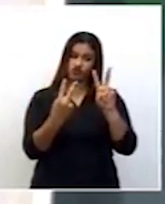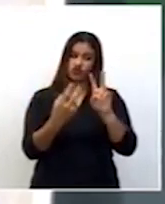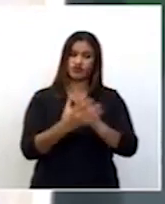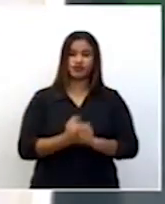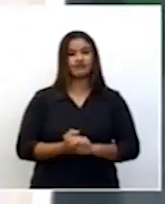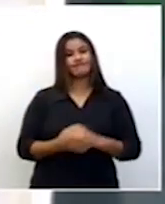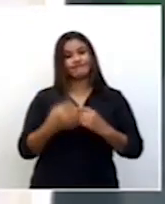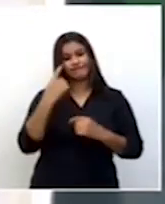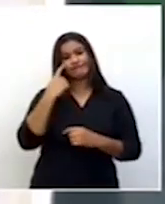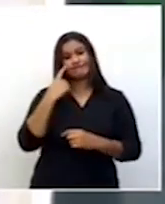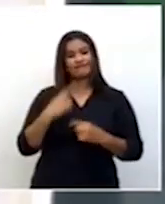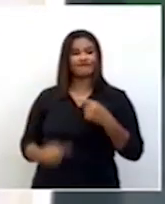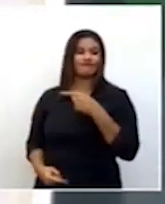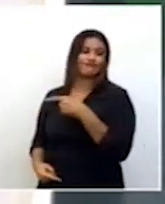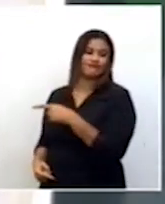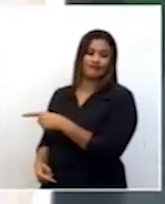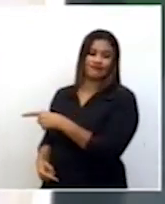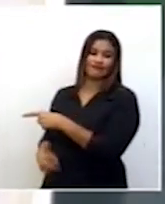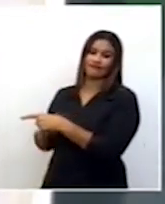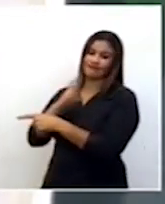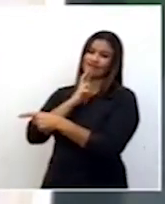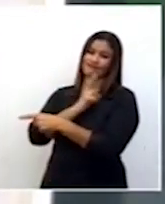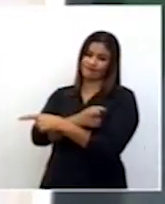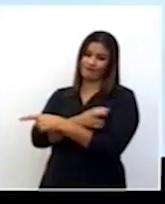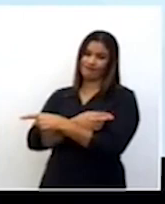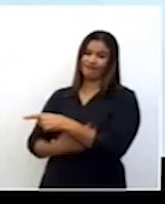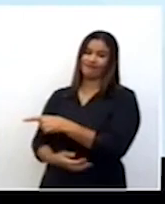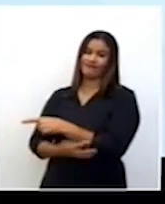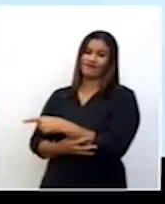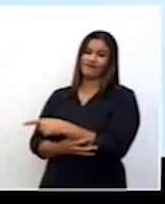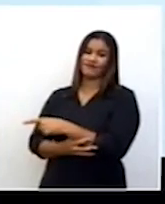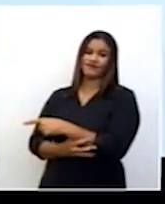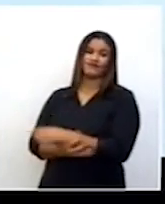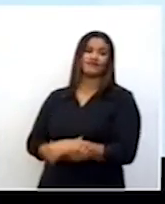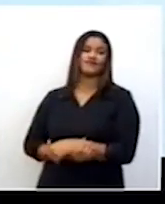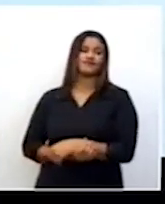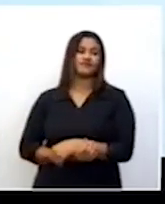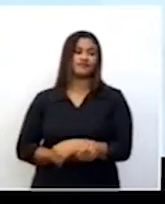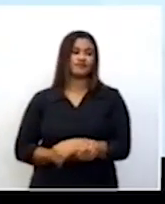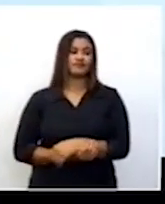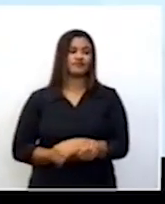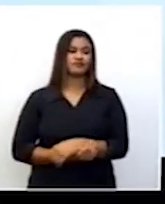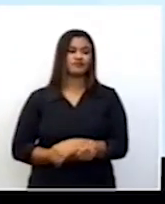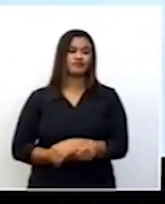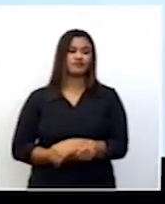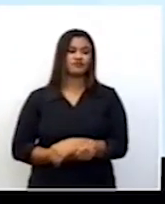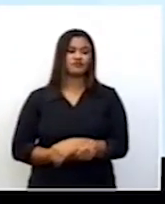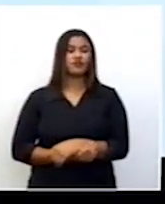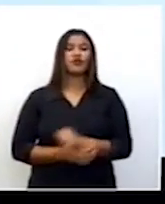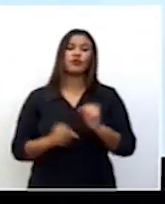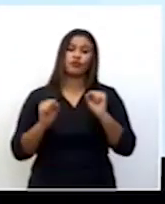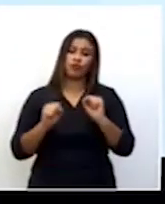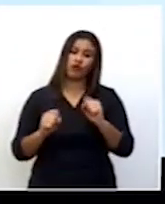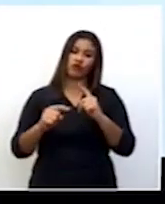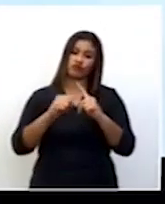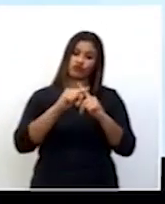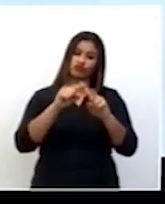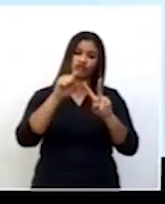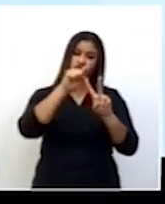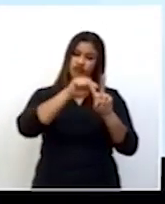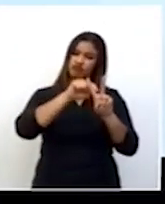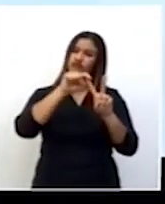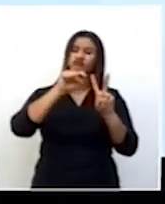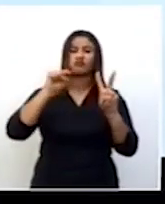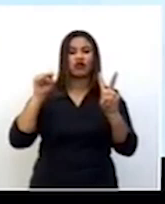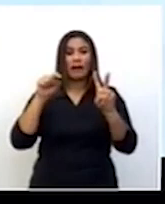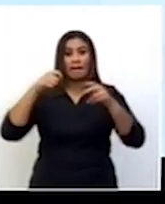a minha resposta. Na tela de vocês aí tem se vocês quiserem multiplicar pela raiz de 2. Não tem necessidade,